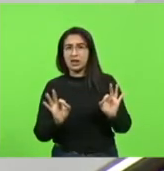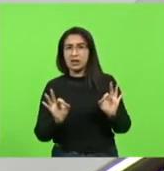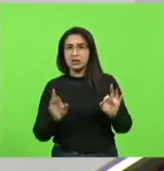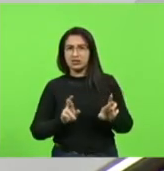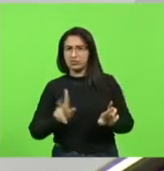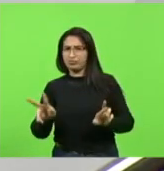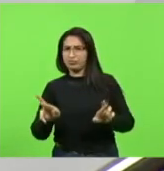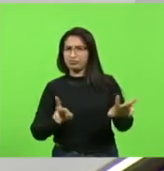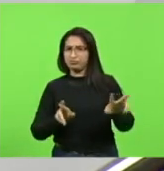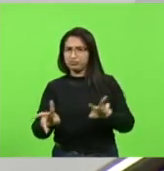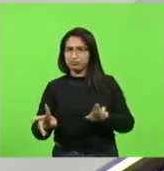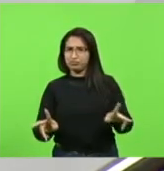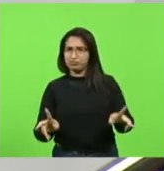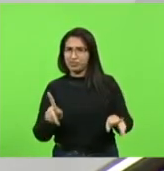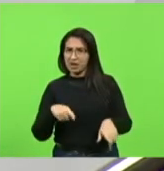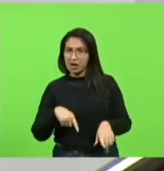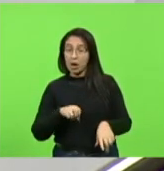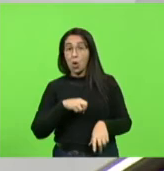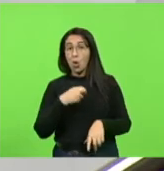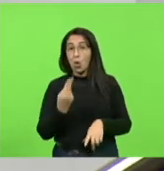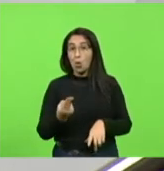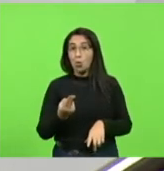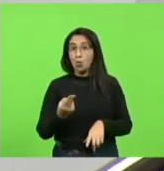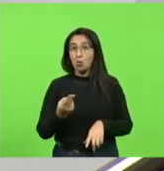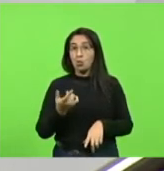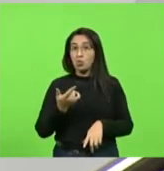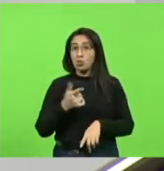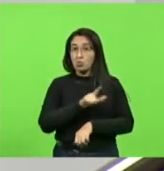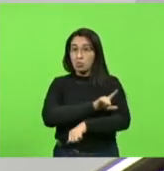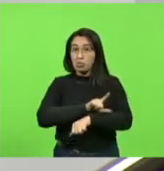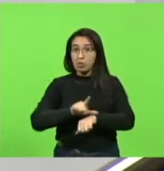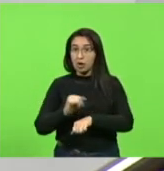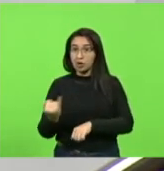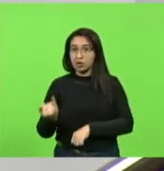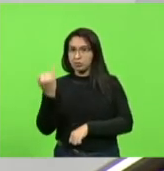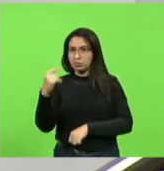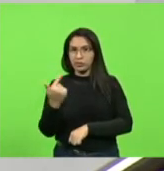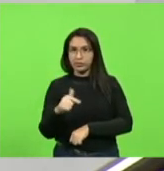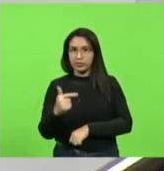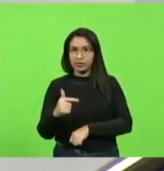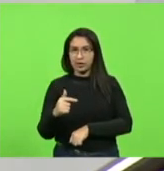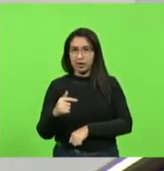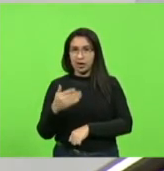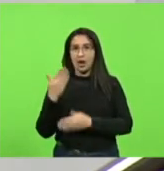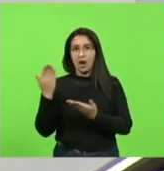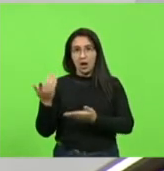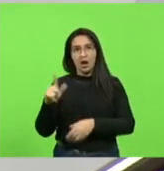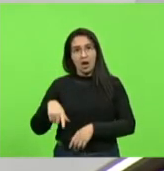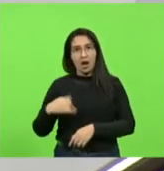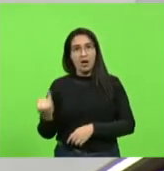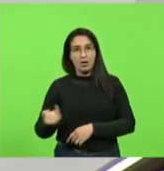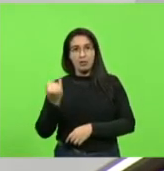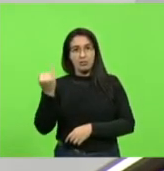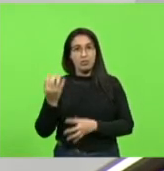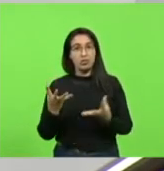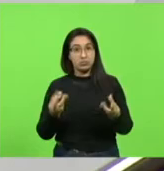diferente uma região da outra? Ou a região de Lages não é importante? É importante. É muito